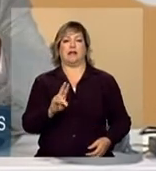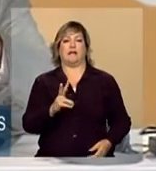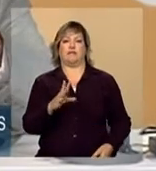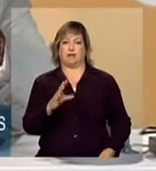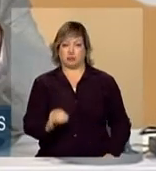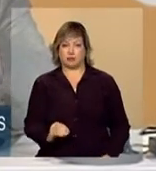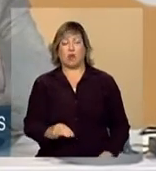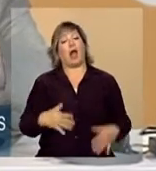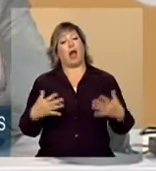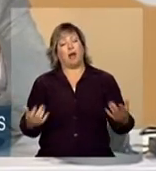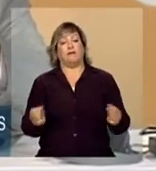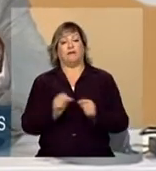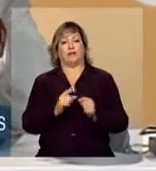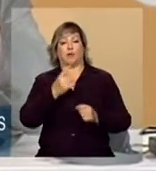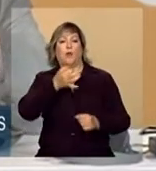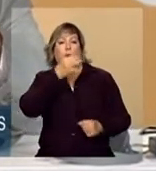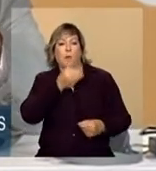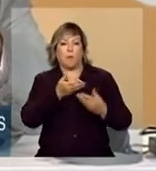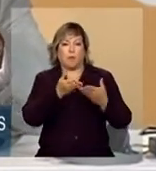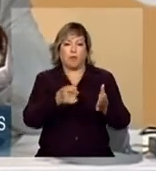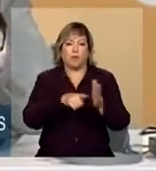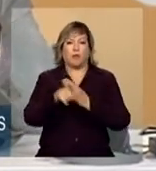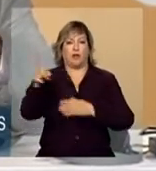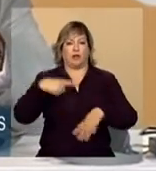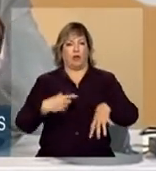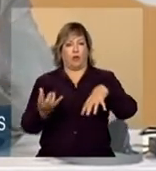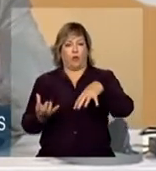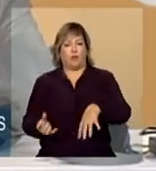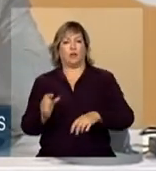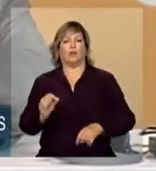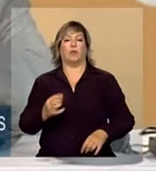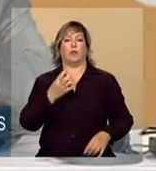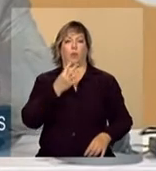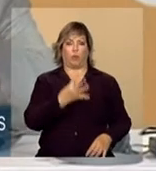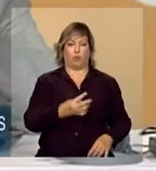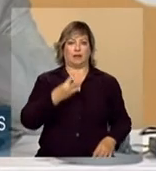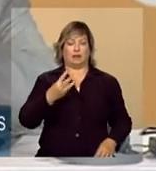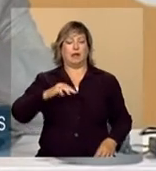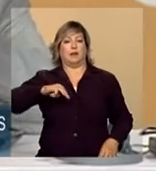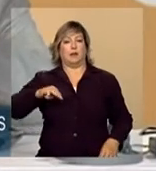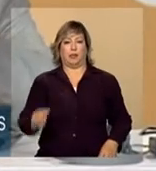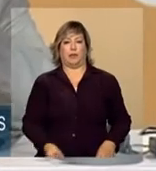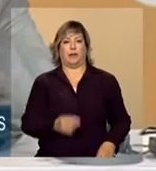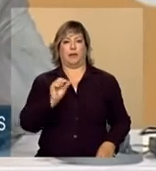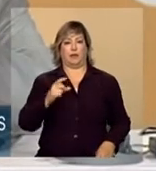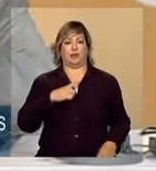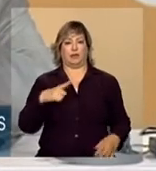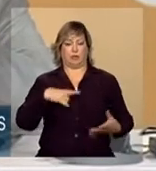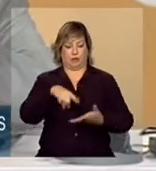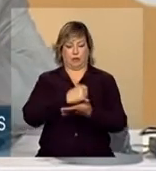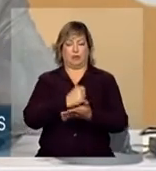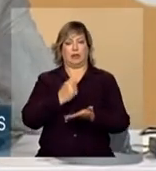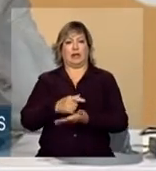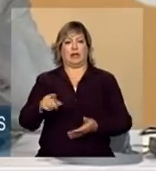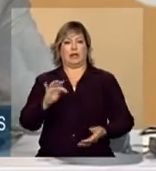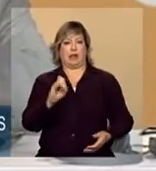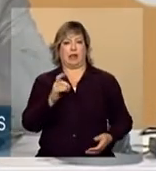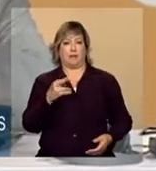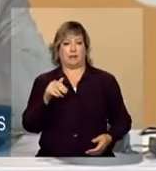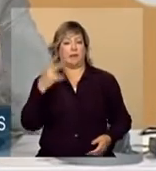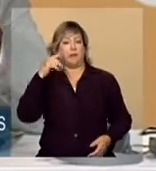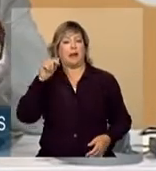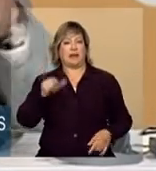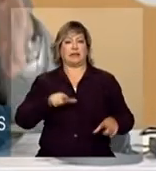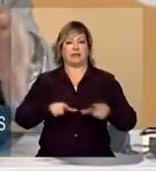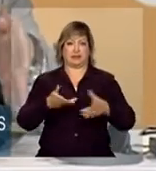uma proposta extraordinária ao Congresso para 43 milhões para contratar a Telebrás para serviços. É